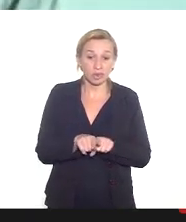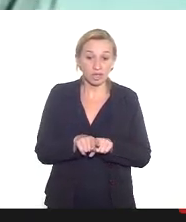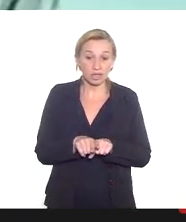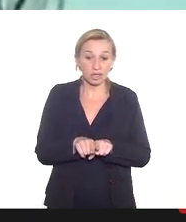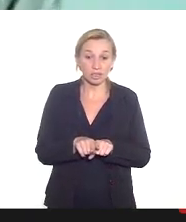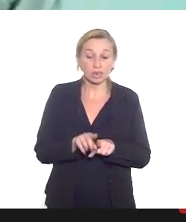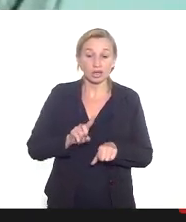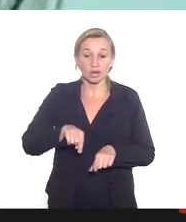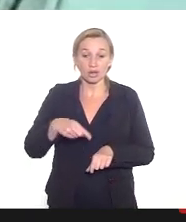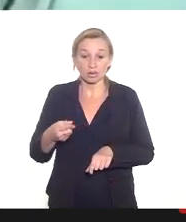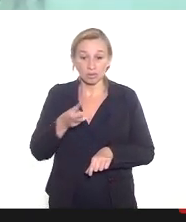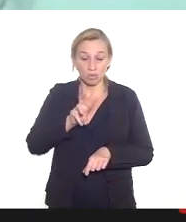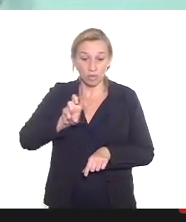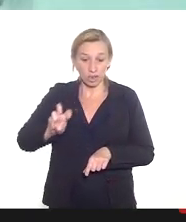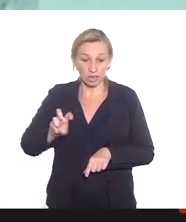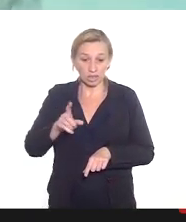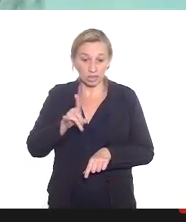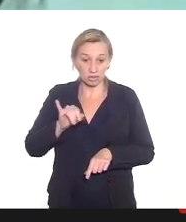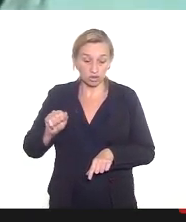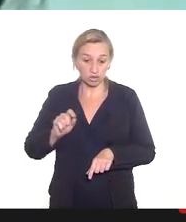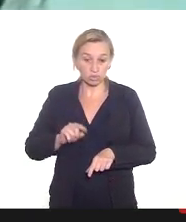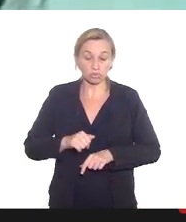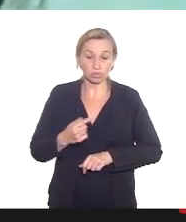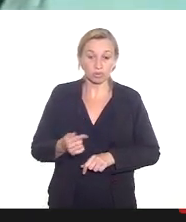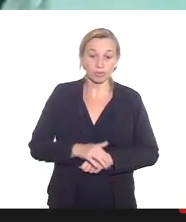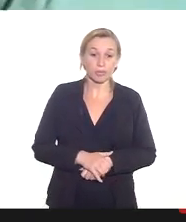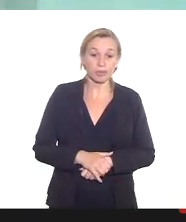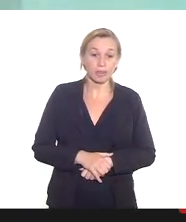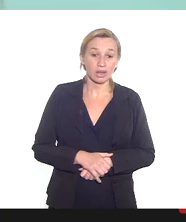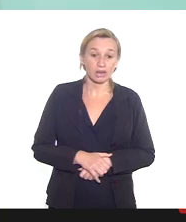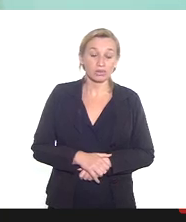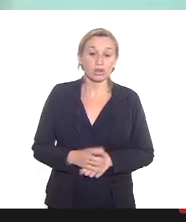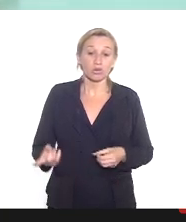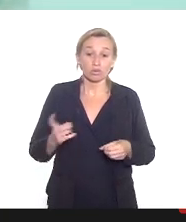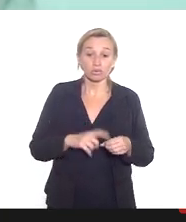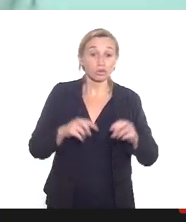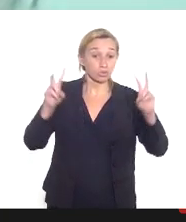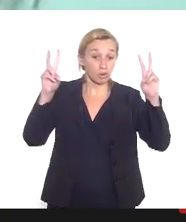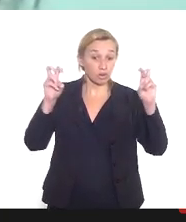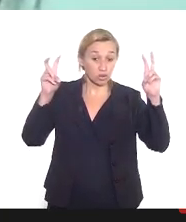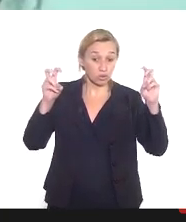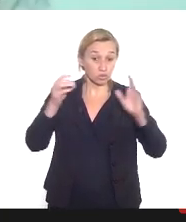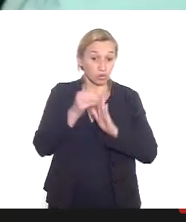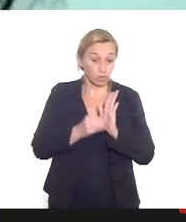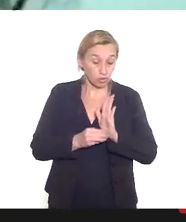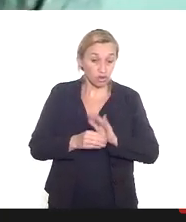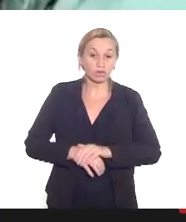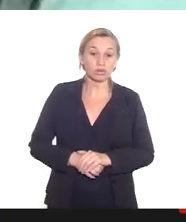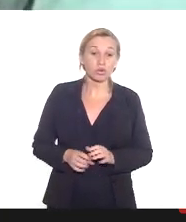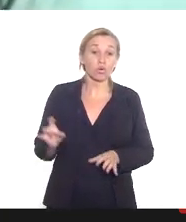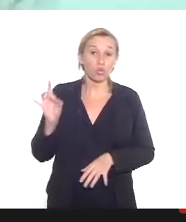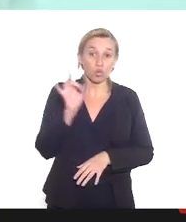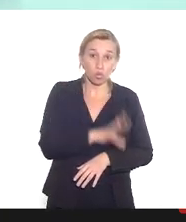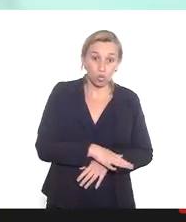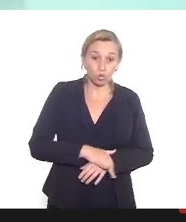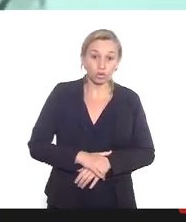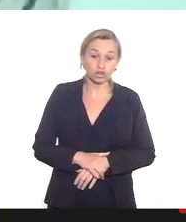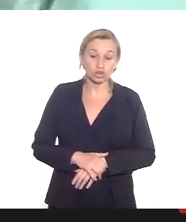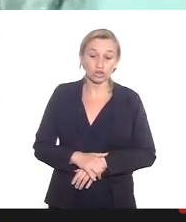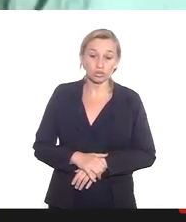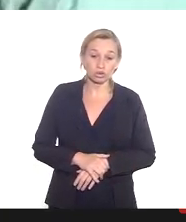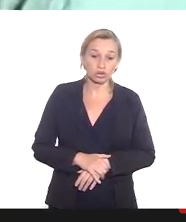foi entendida como uma barreira é Voltando à questão do Ofício né o último a